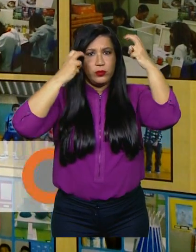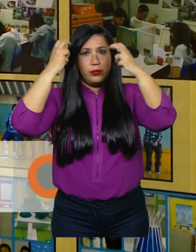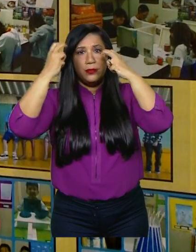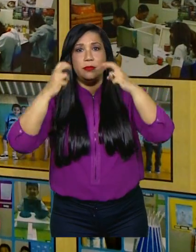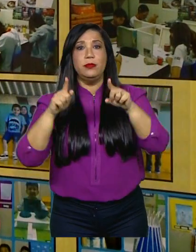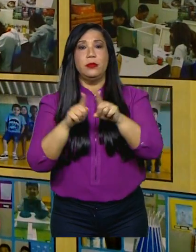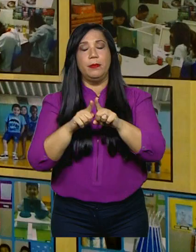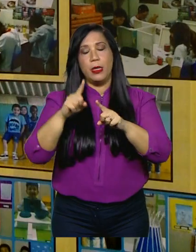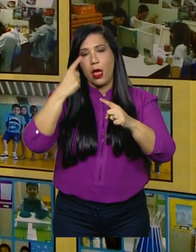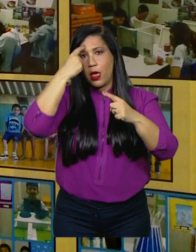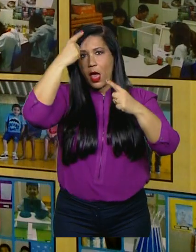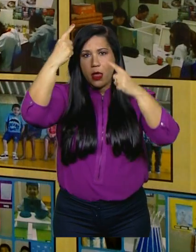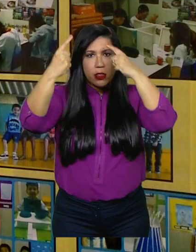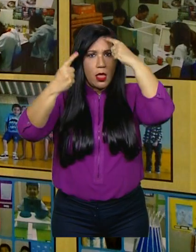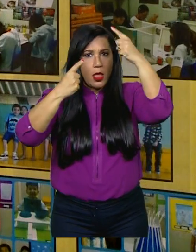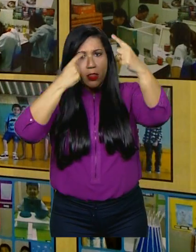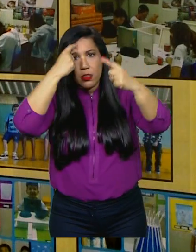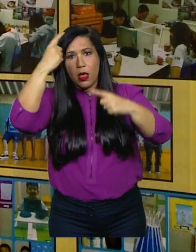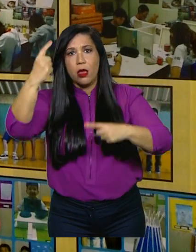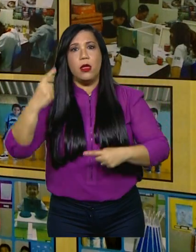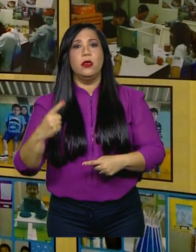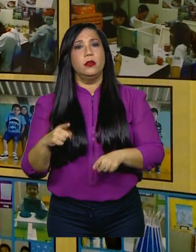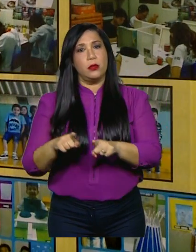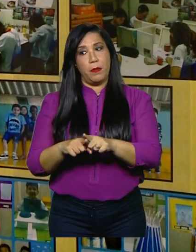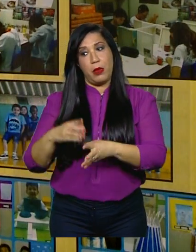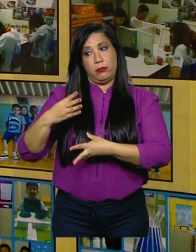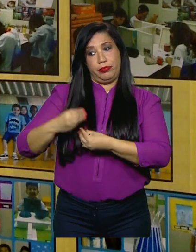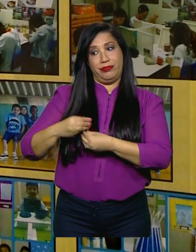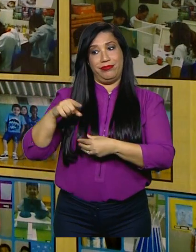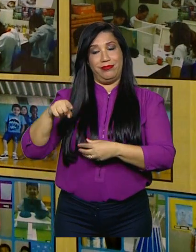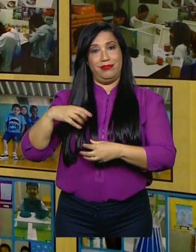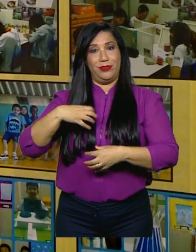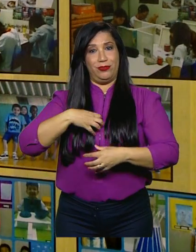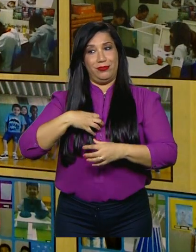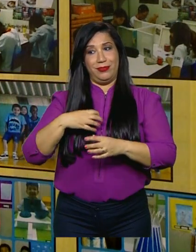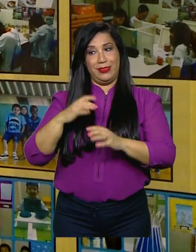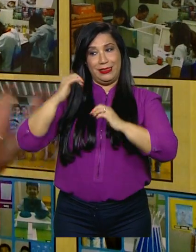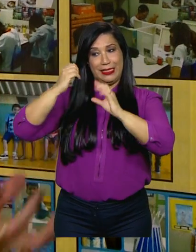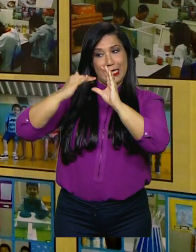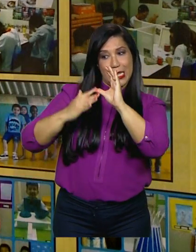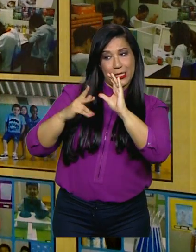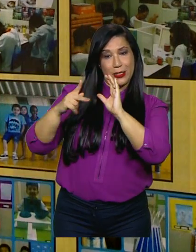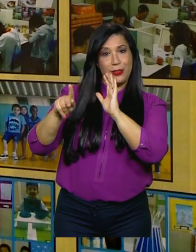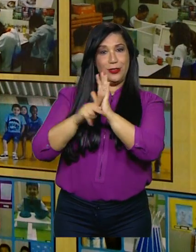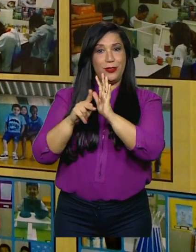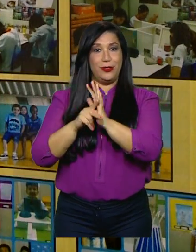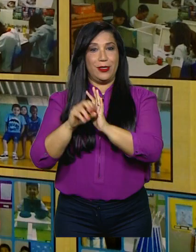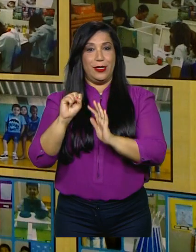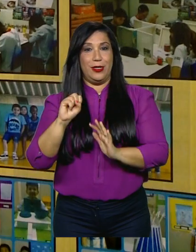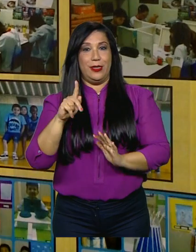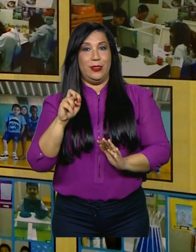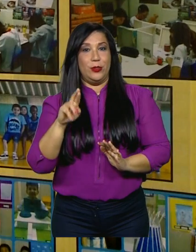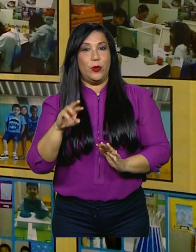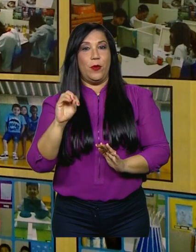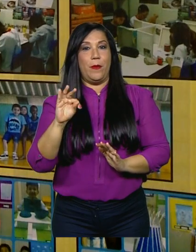uma criatividade, que é um outro comportamento de superdotação. Então, ele pega esse conhecimento que ele tem, que